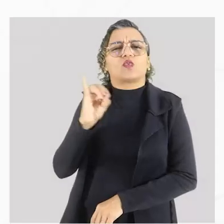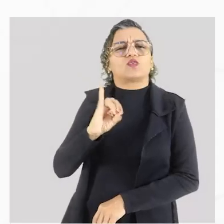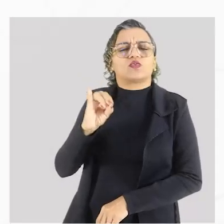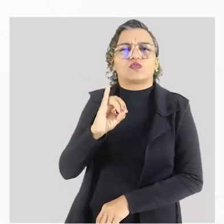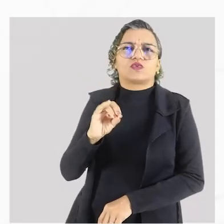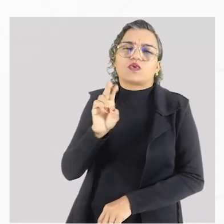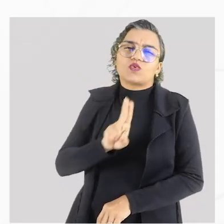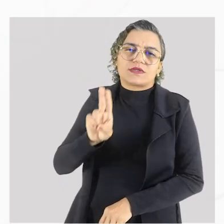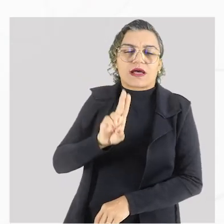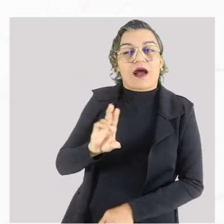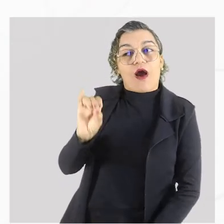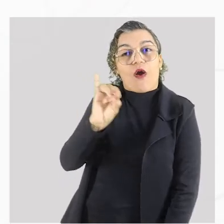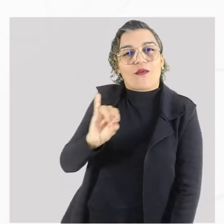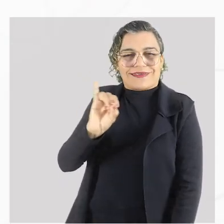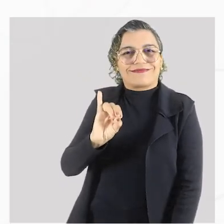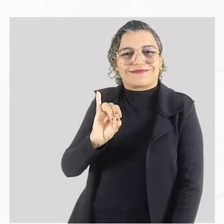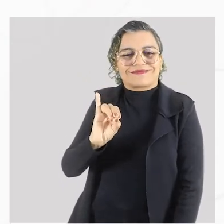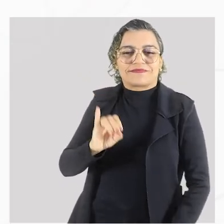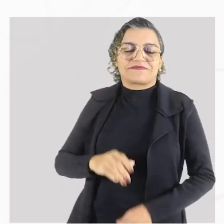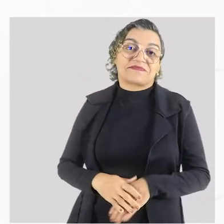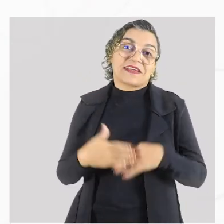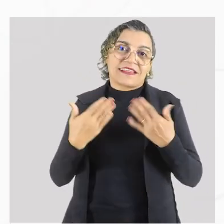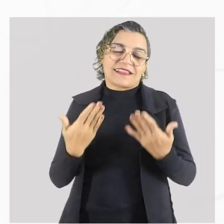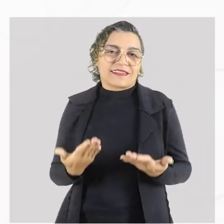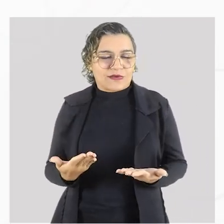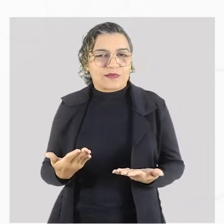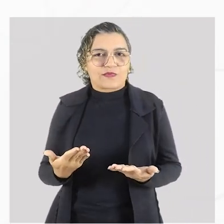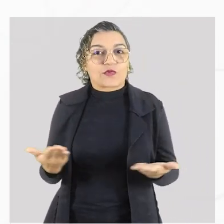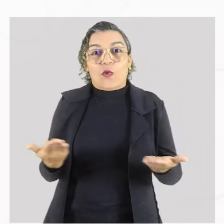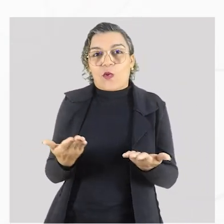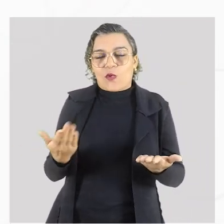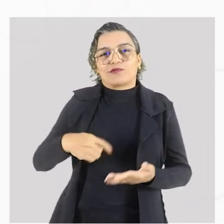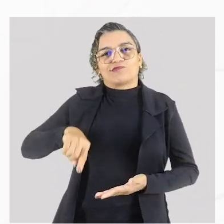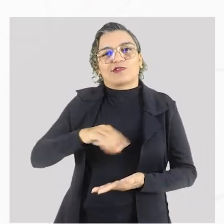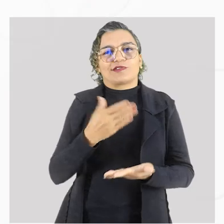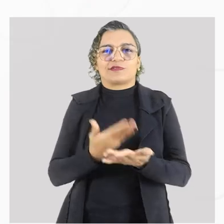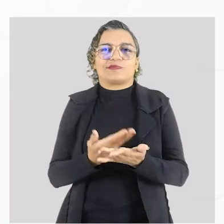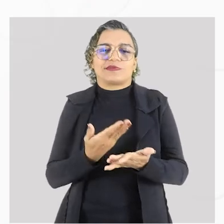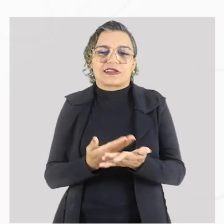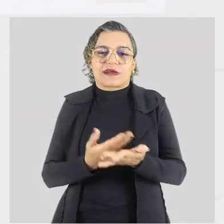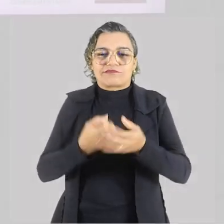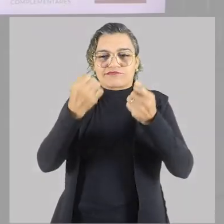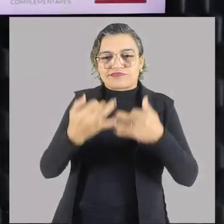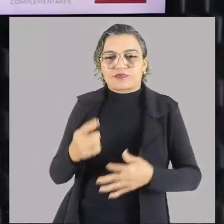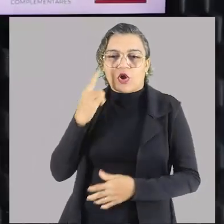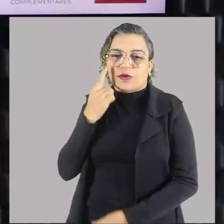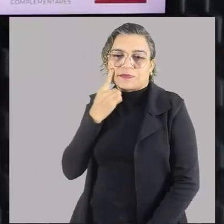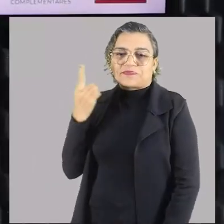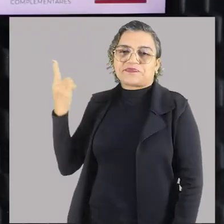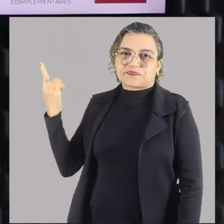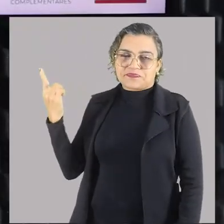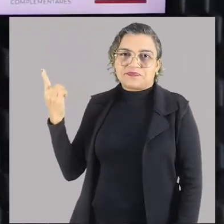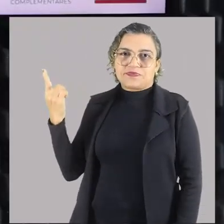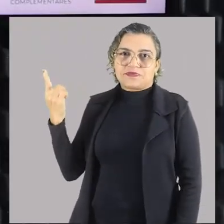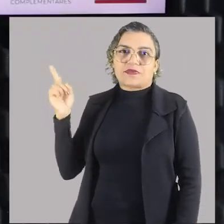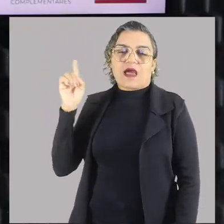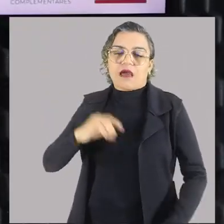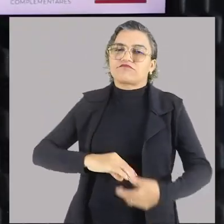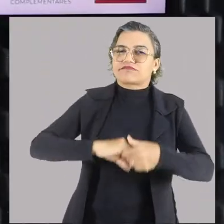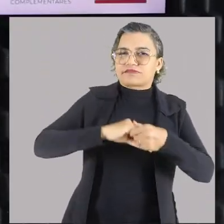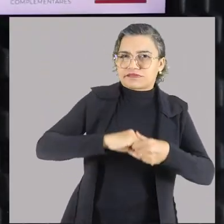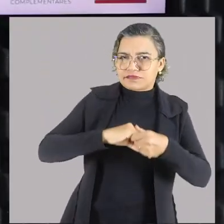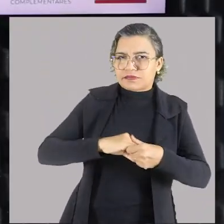para que vocês possam observar que no cumprimento de despedida eu posso utilizar diferentes situações. E outra